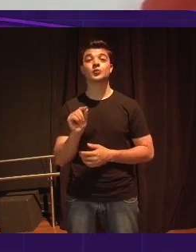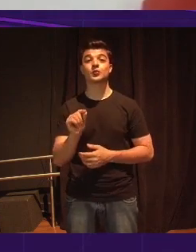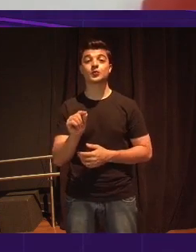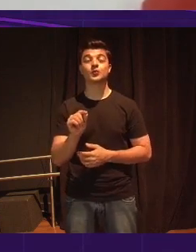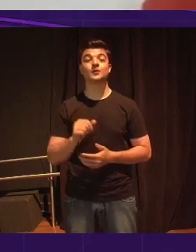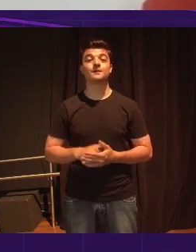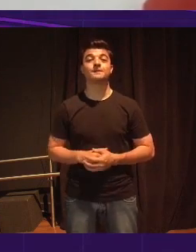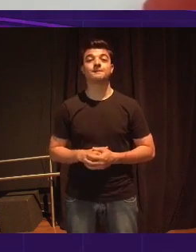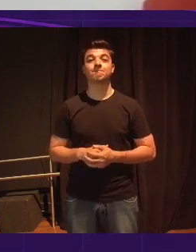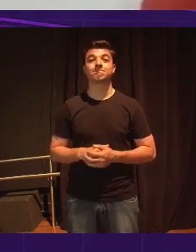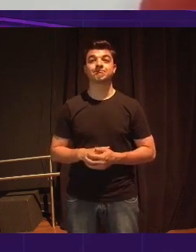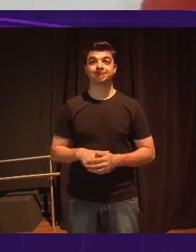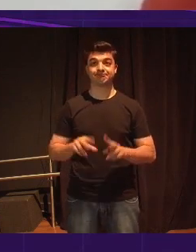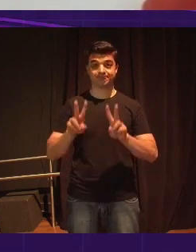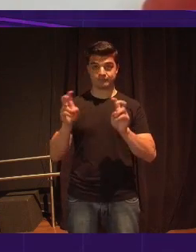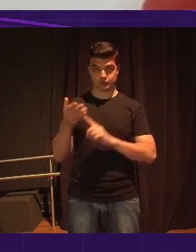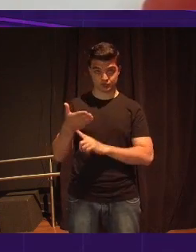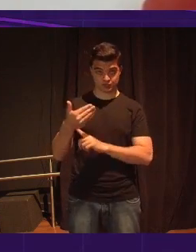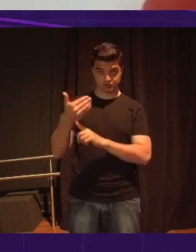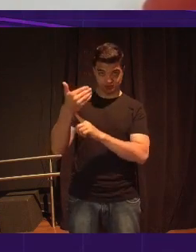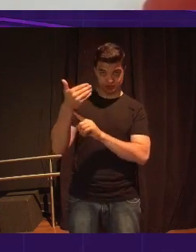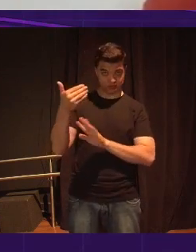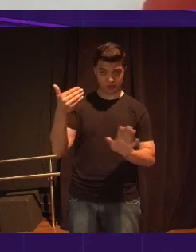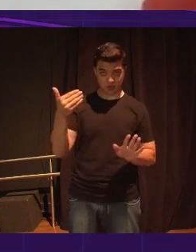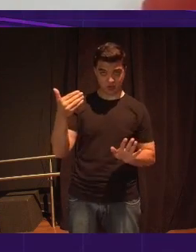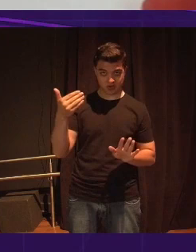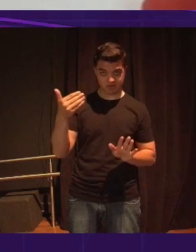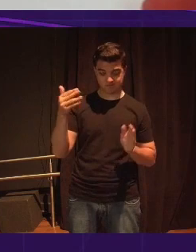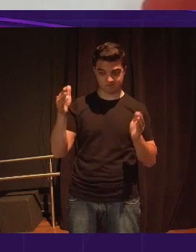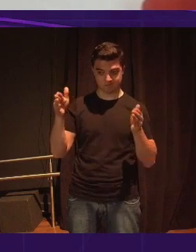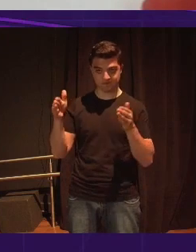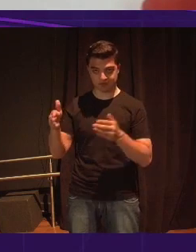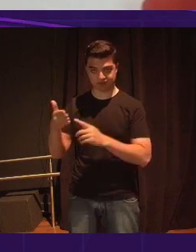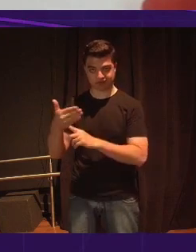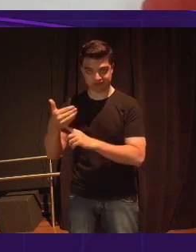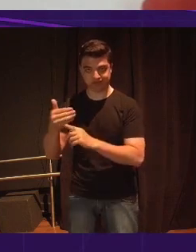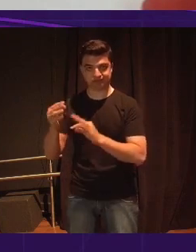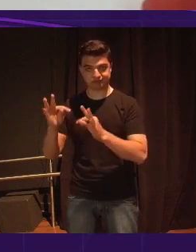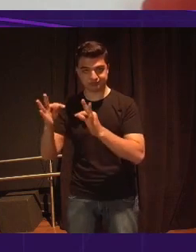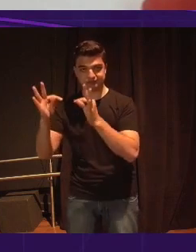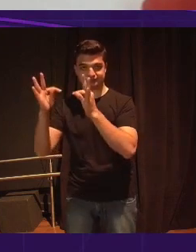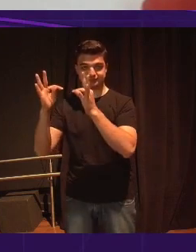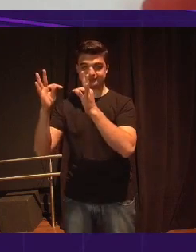dito, não é só sobre tecnologia, mas é sobre a